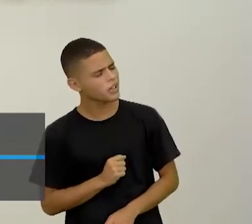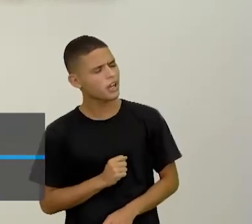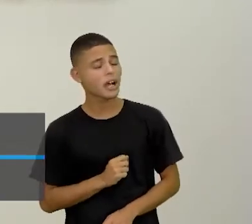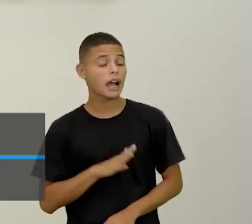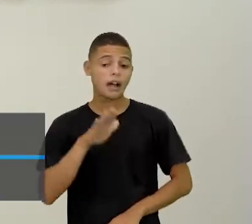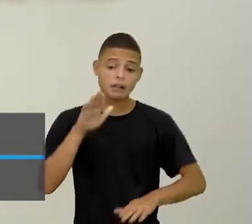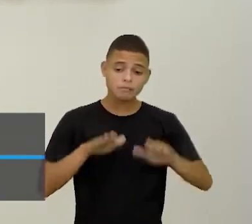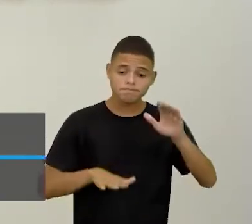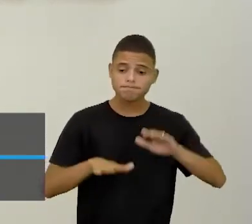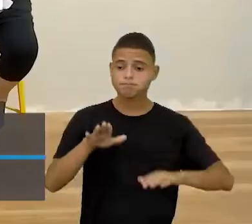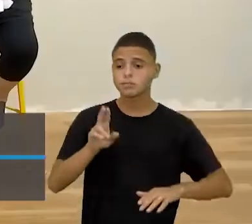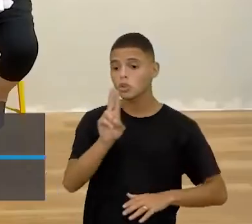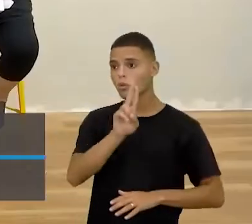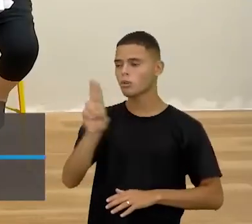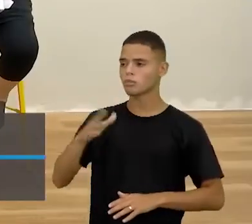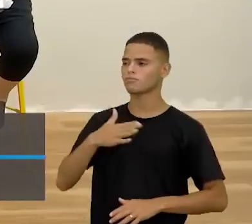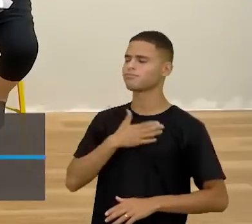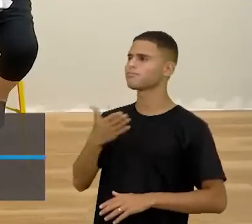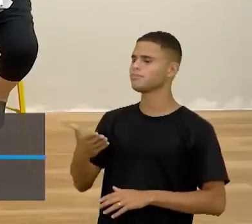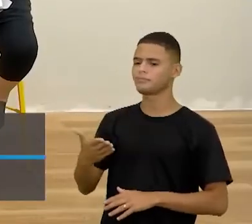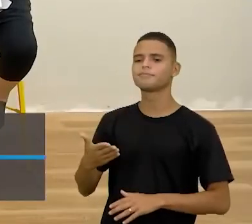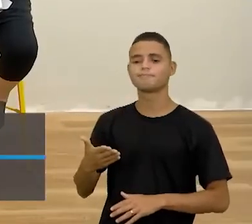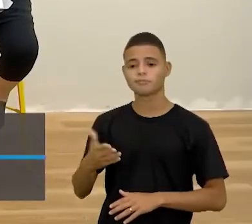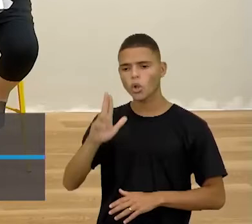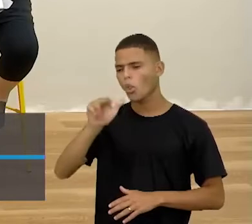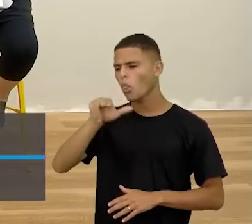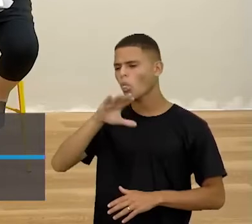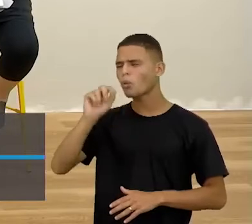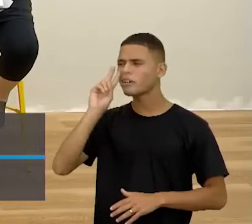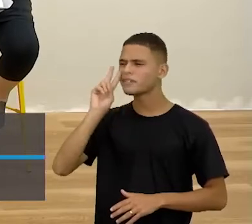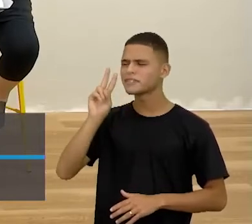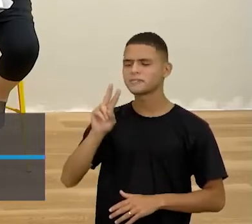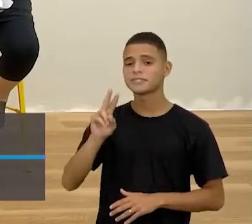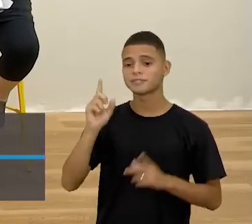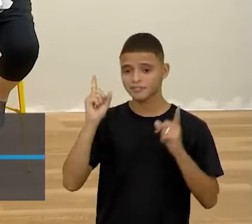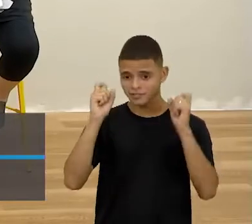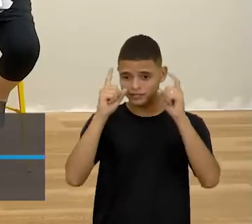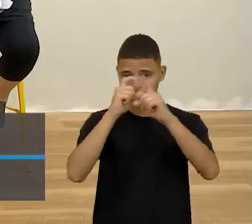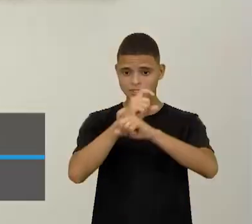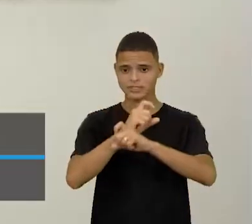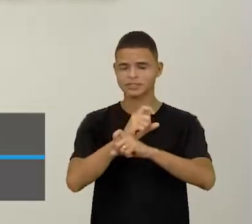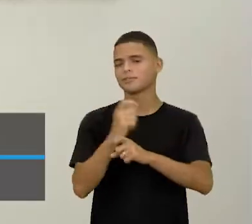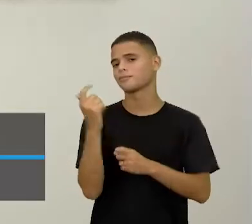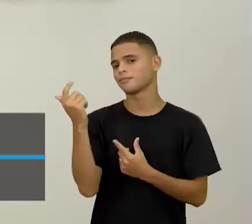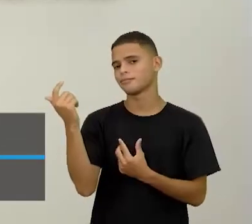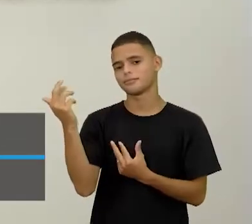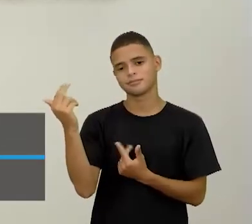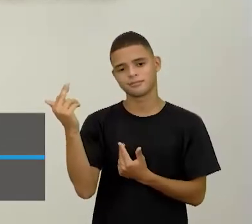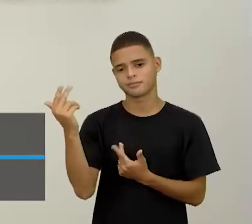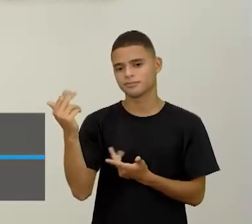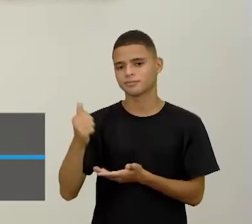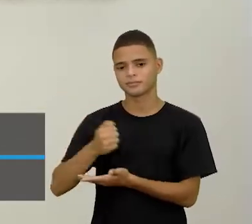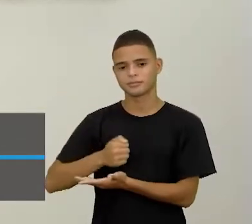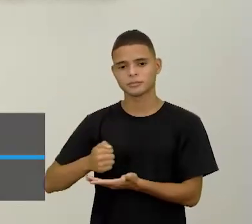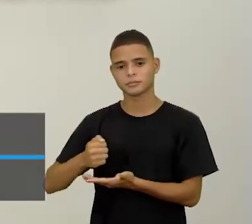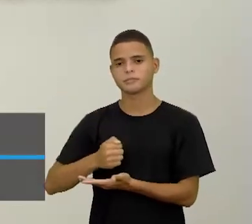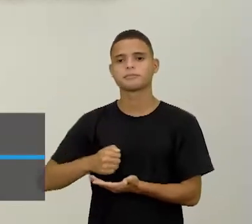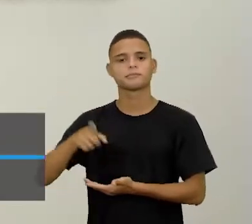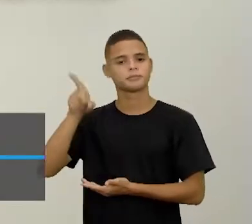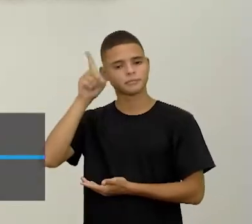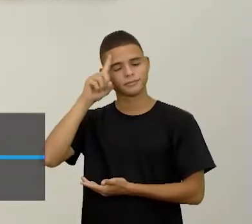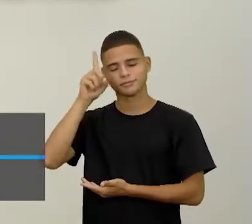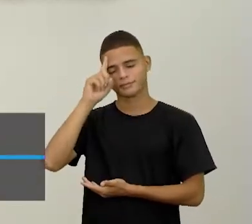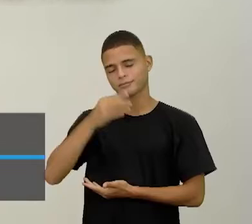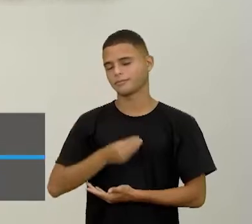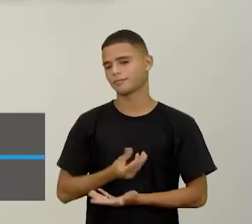né, Fabi? O nome assusta a gente, né? Nossa, nunca vi isso na minha vida. Aí você vai ver, é aquele basicão da sua vida que você sempre